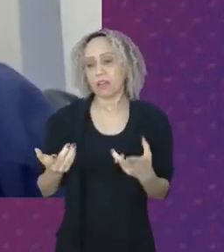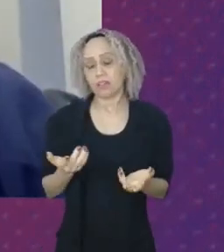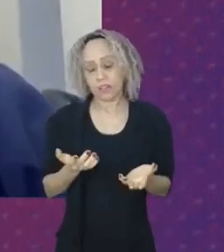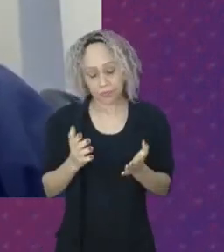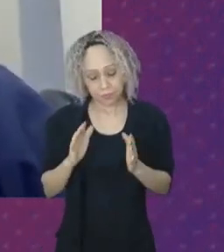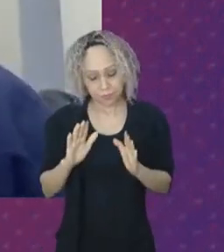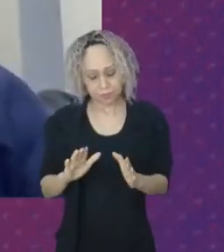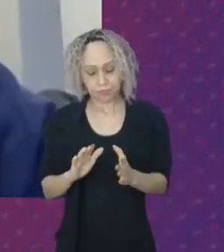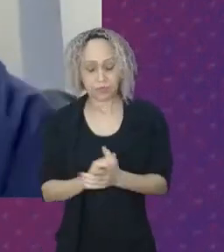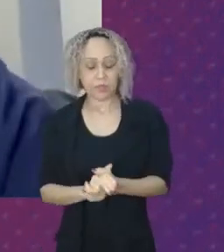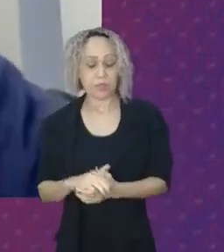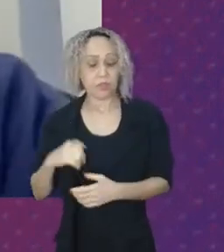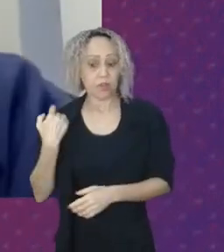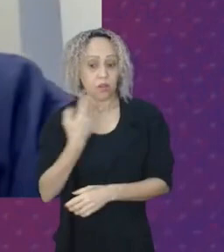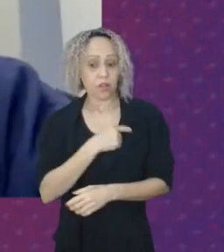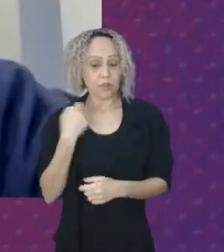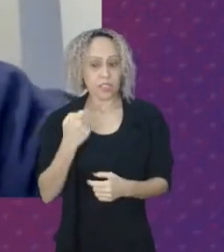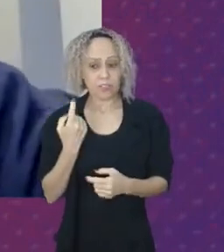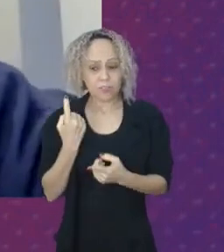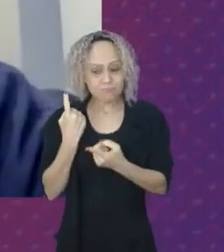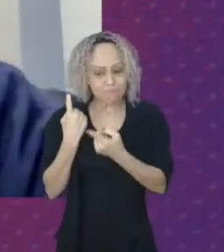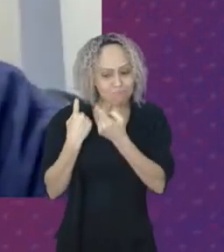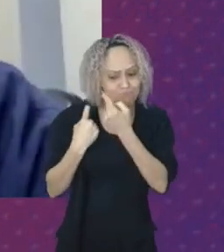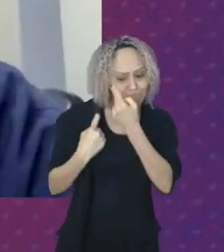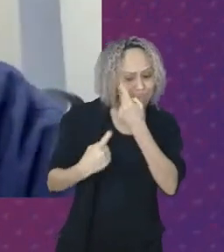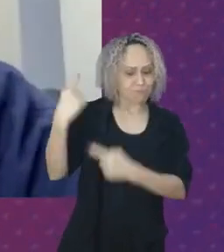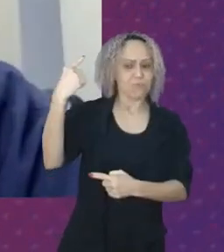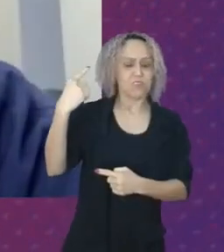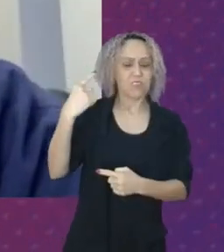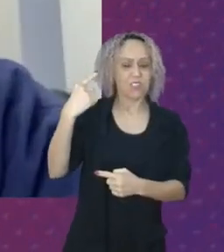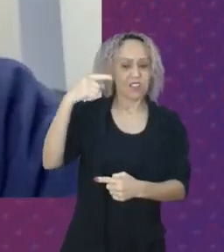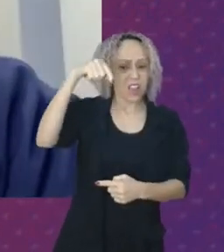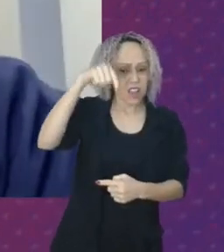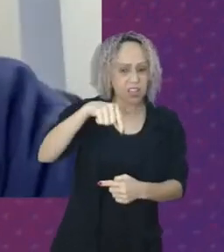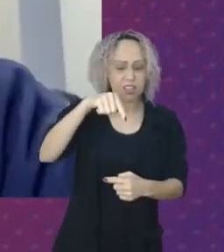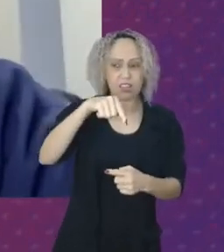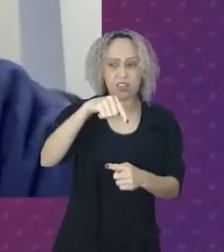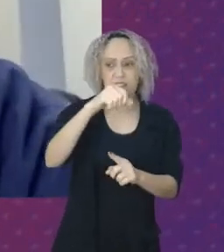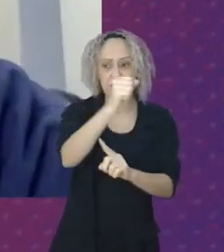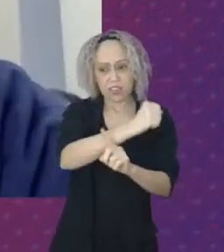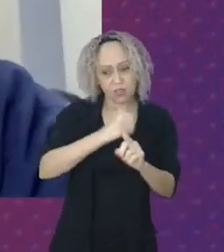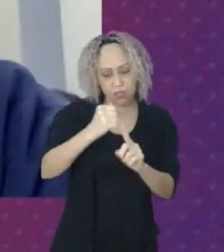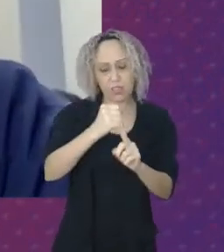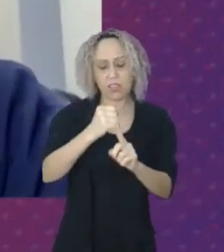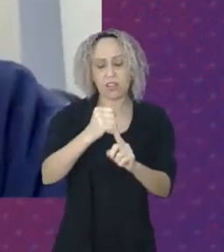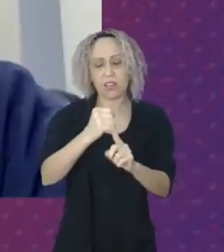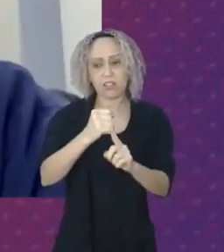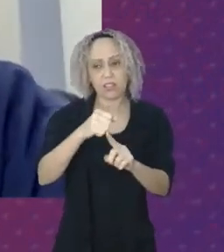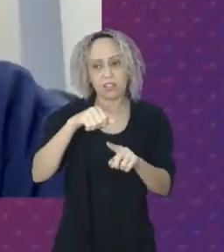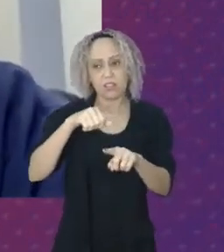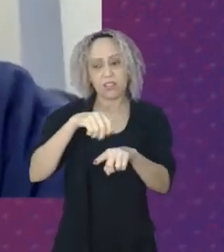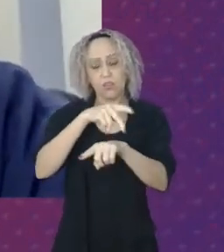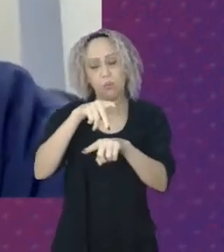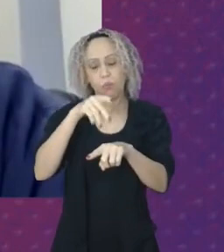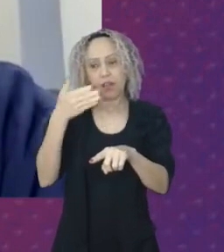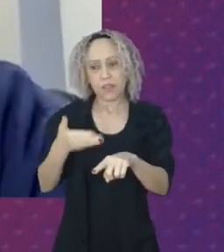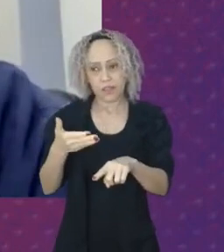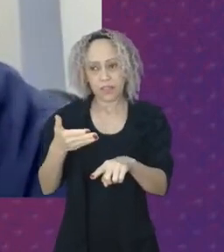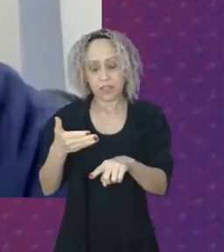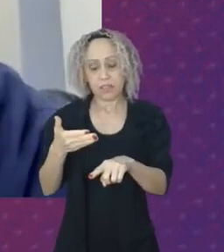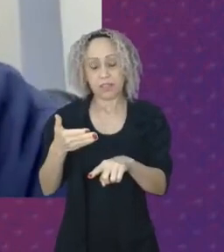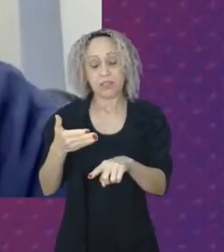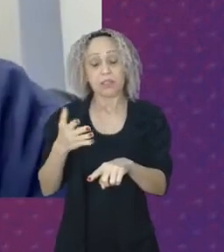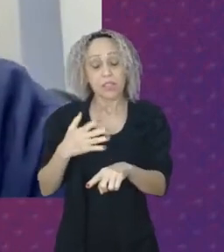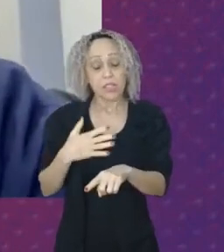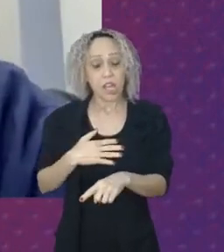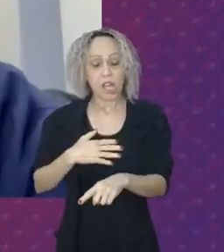preciso que a gente avance na nossa sociedade, no nosso país, nessa agenda de uma educação antirracista. Temos